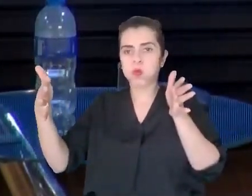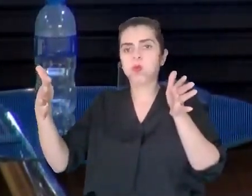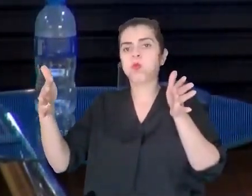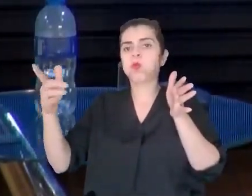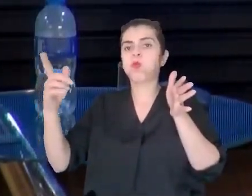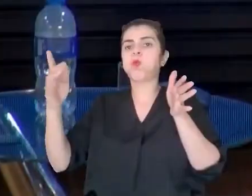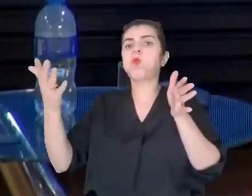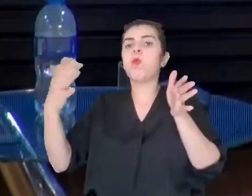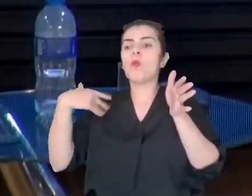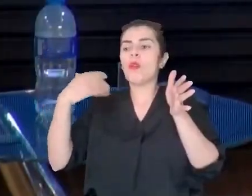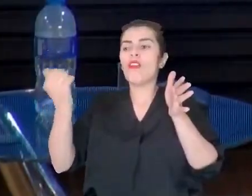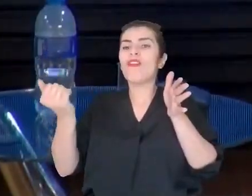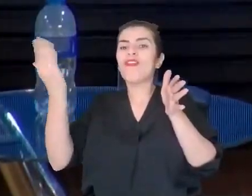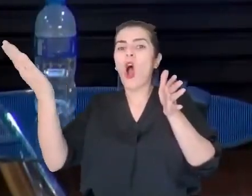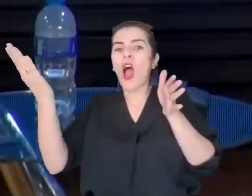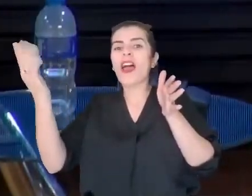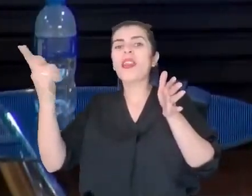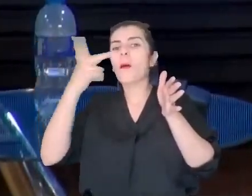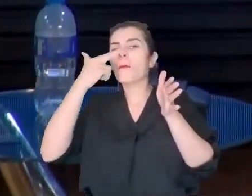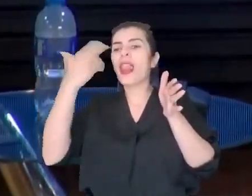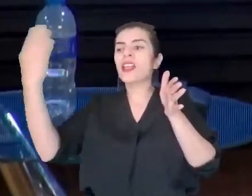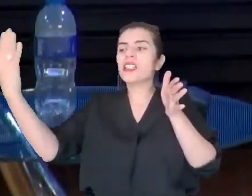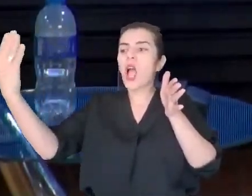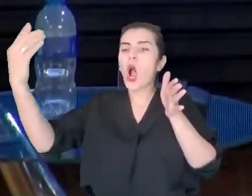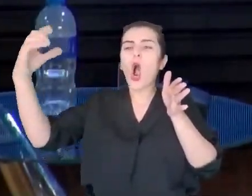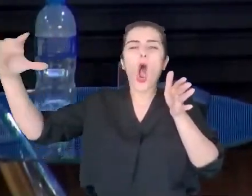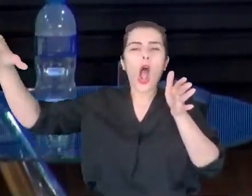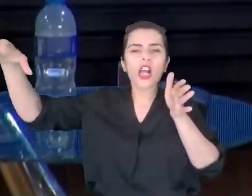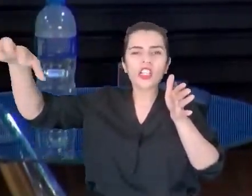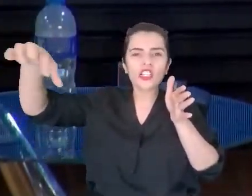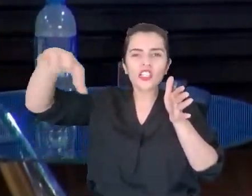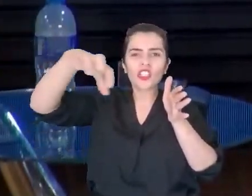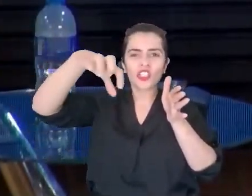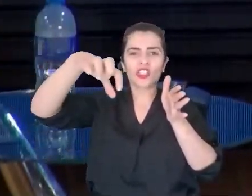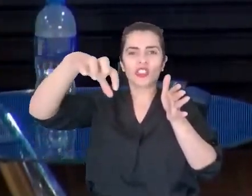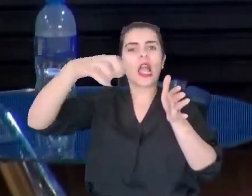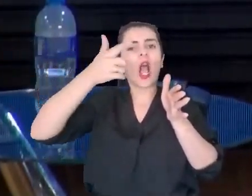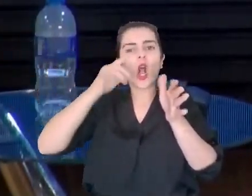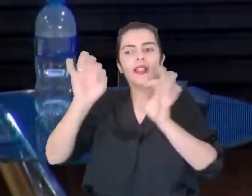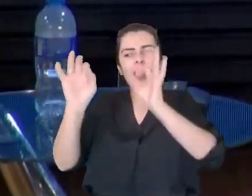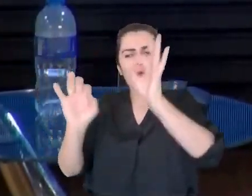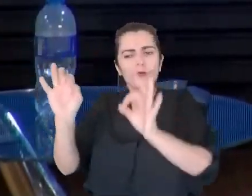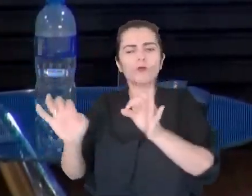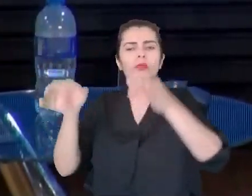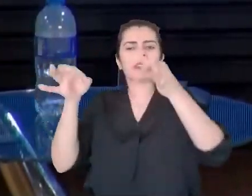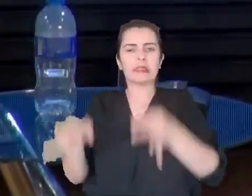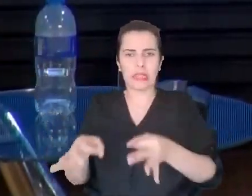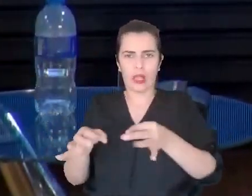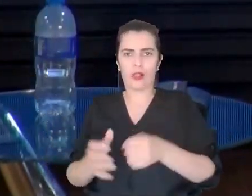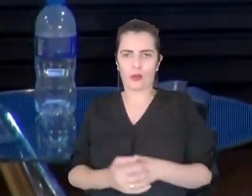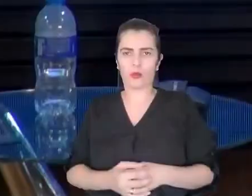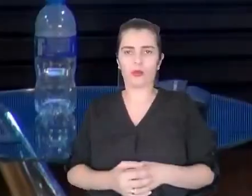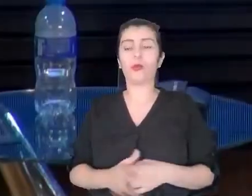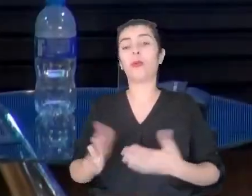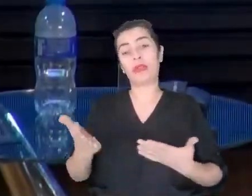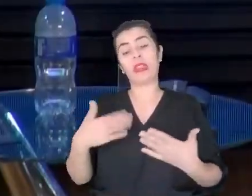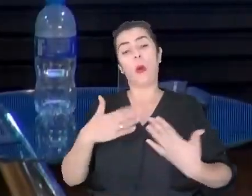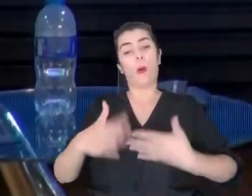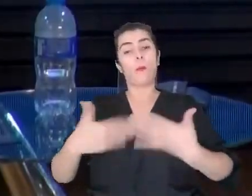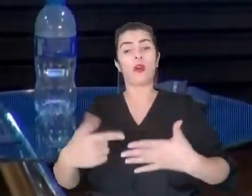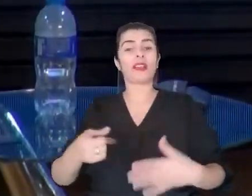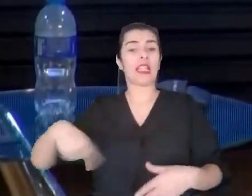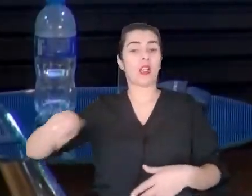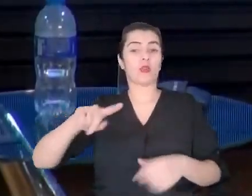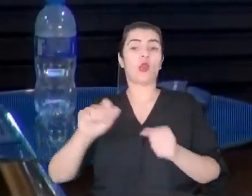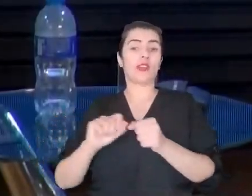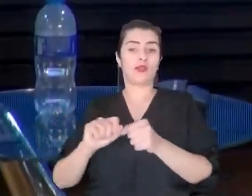um corte adicional aí com equipamento, né, para deixar na geometria final, tá? Então, esse é o processo que a gente vem